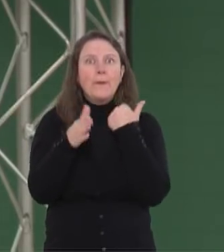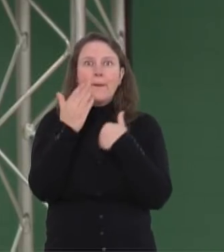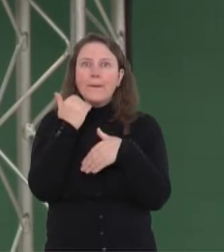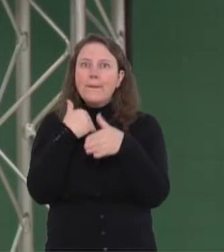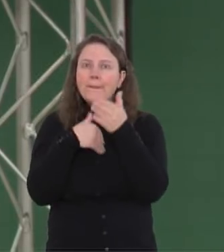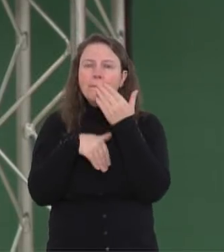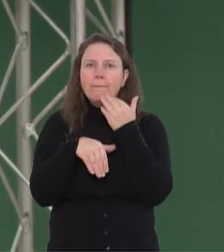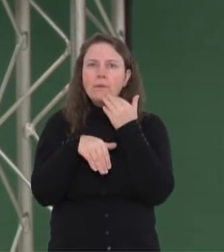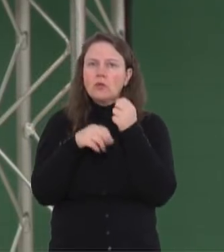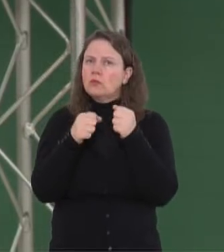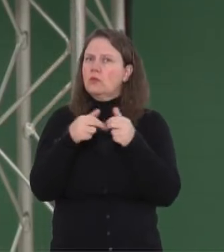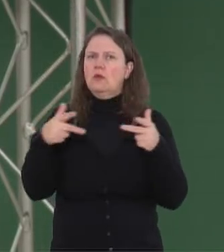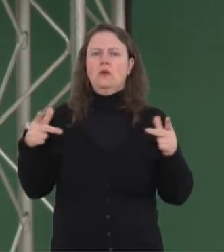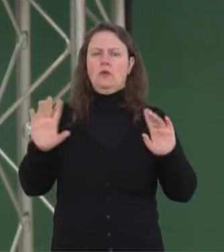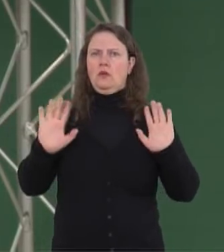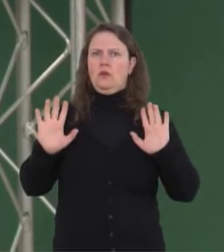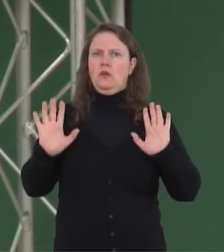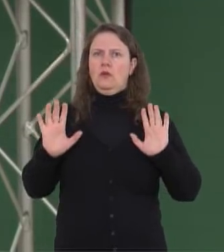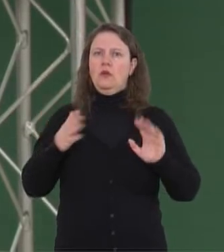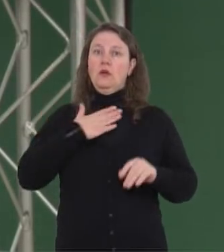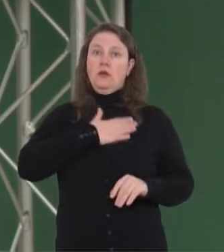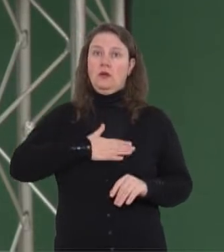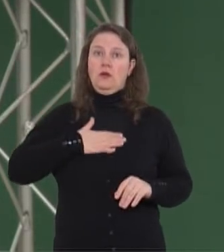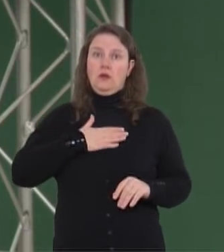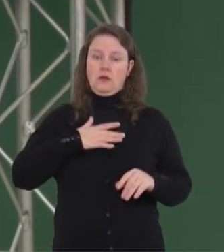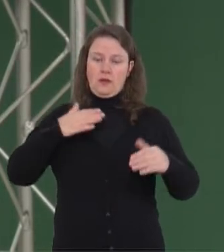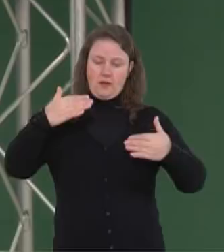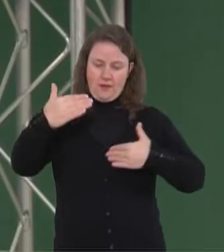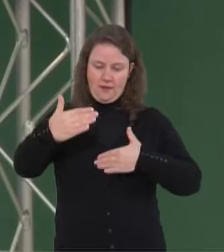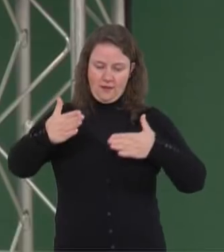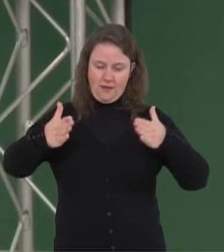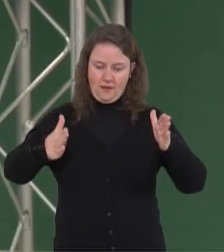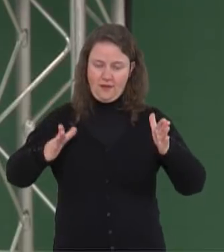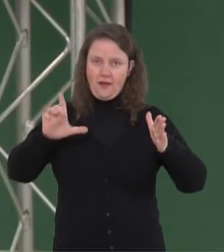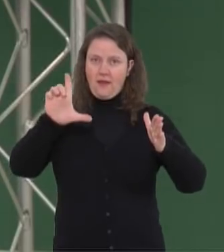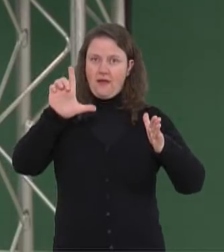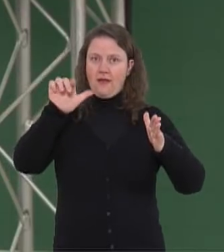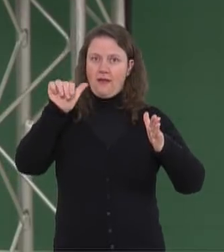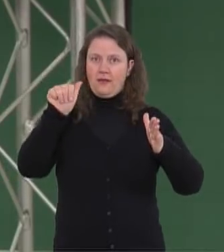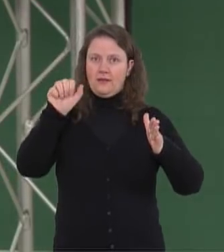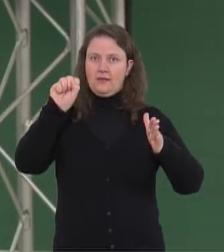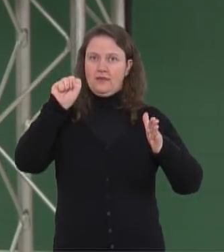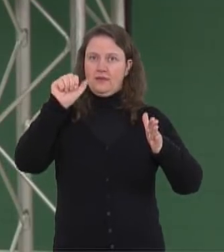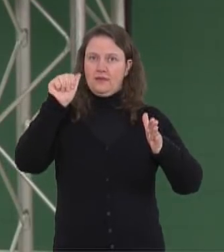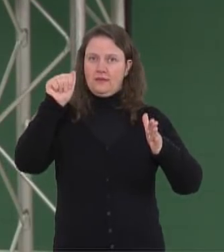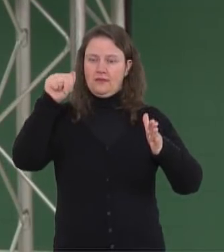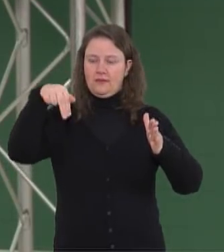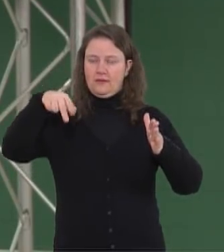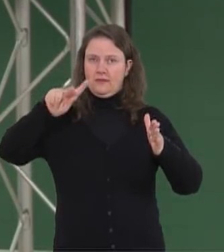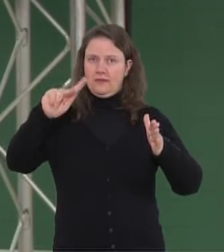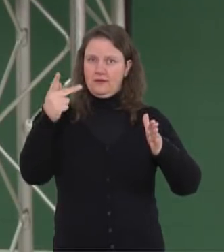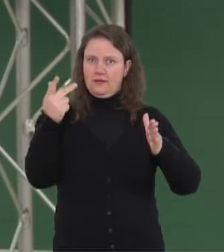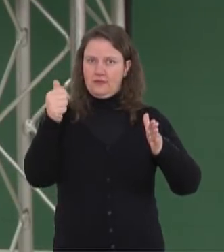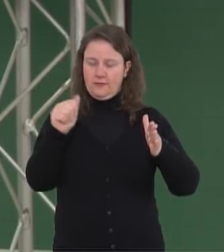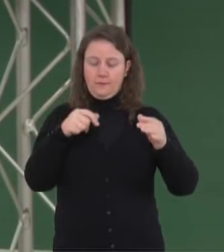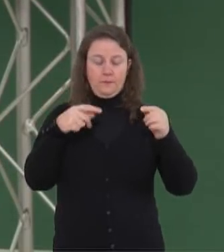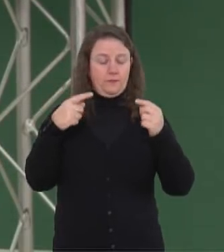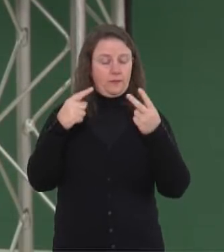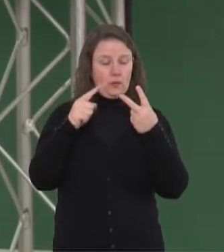não é comer qualquer coisa. Ele gosta de comer lasanha. E também gosta muito